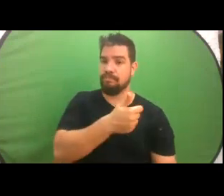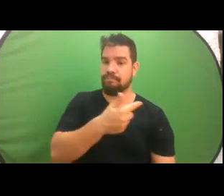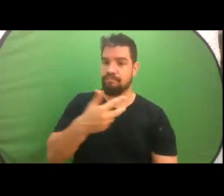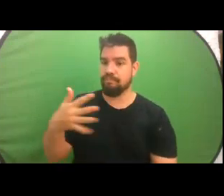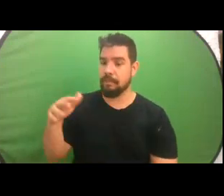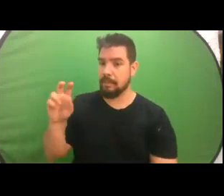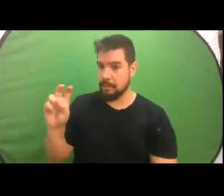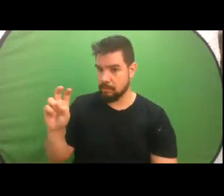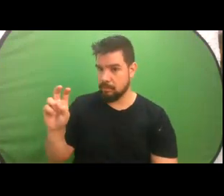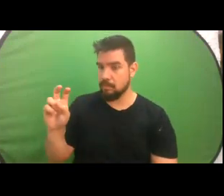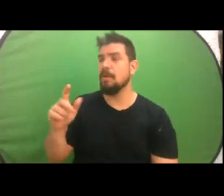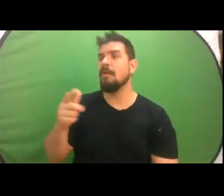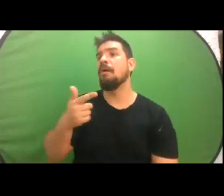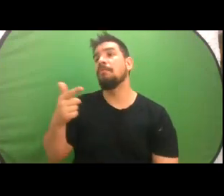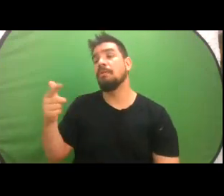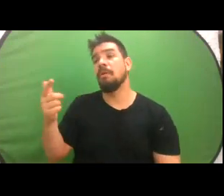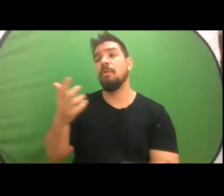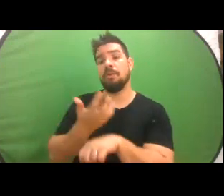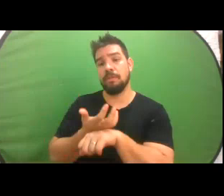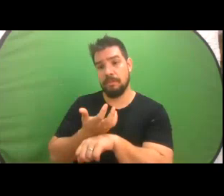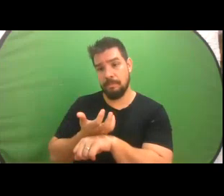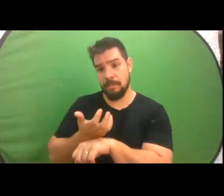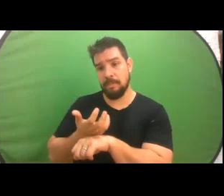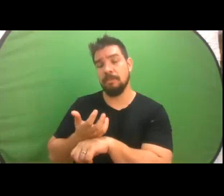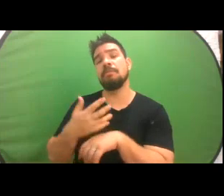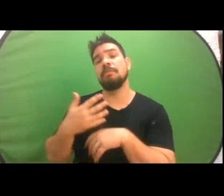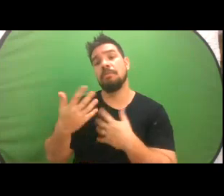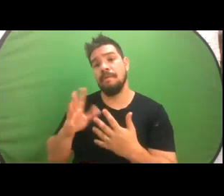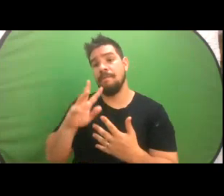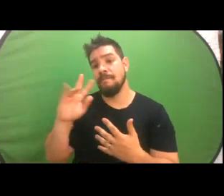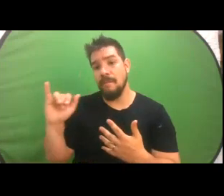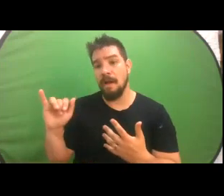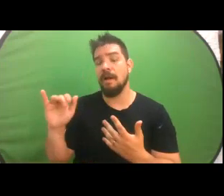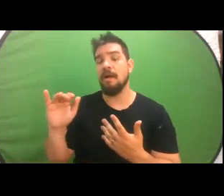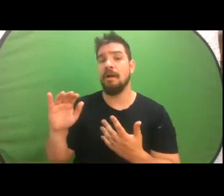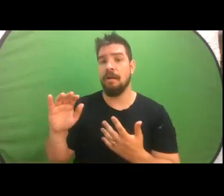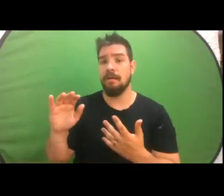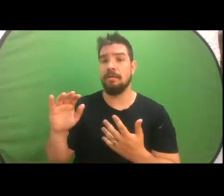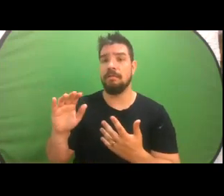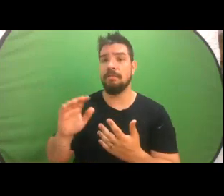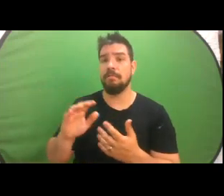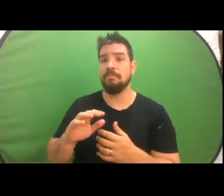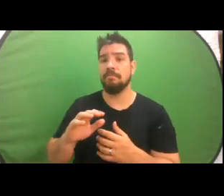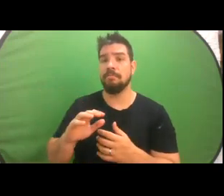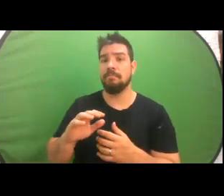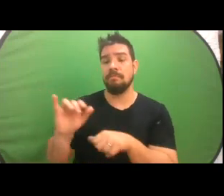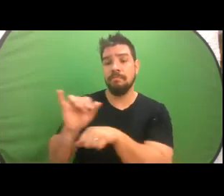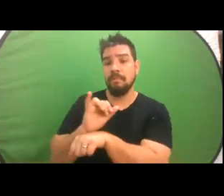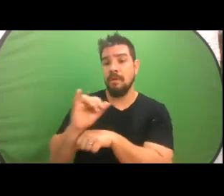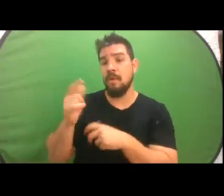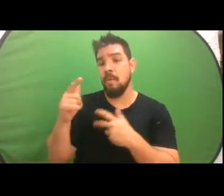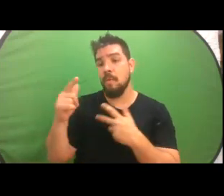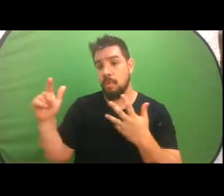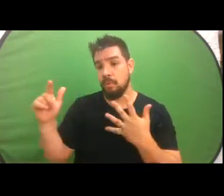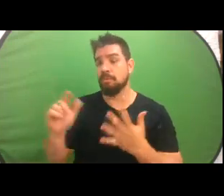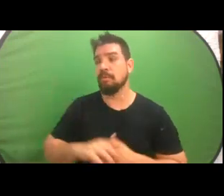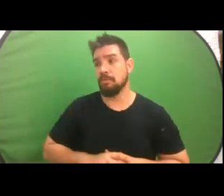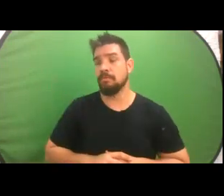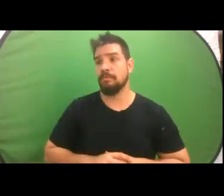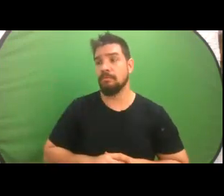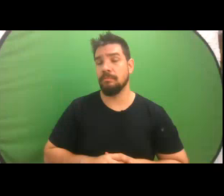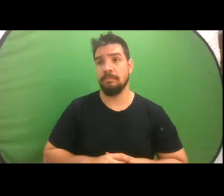outras disciplinas, né? Então, nós vamos acrescentando outras formas de comunicação, tá bom?